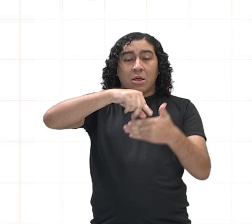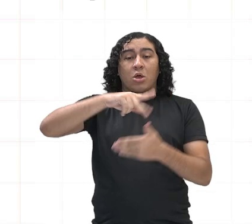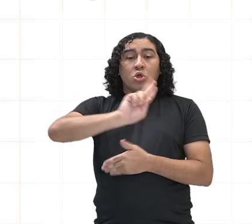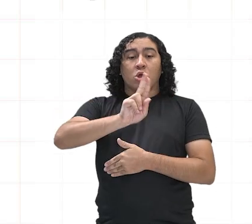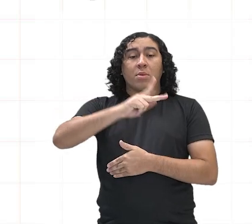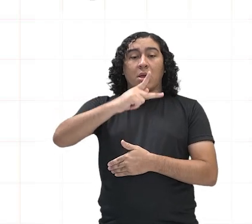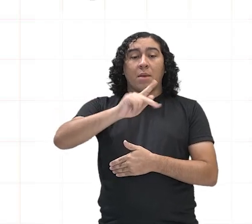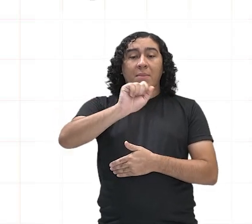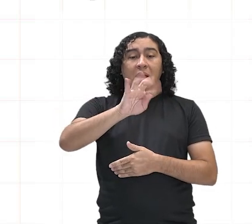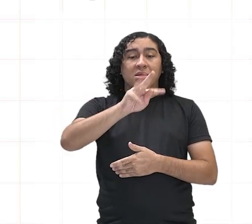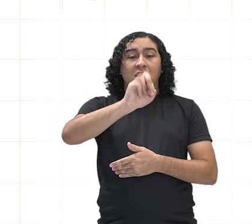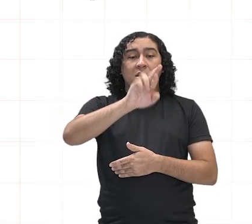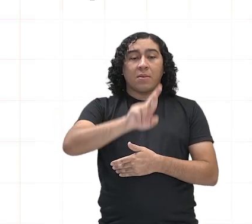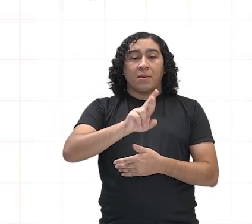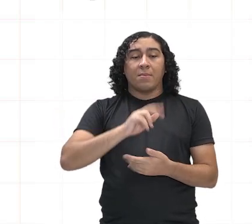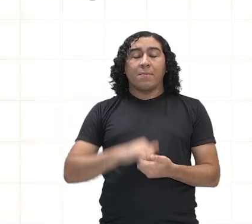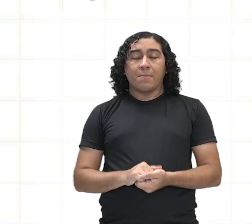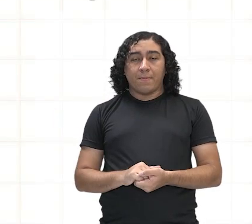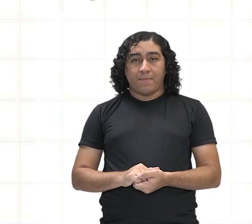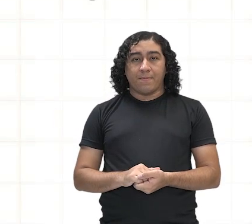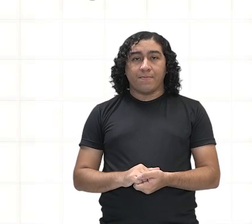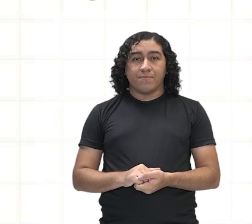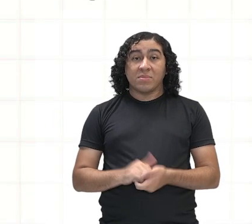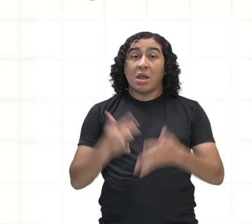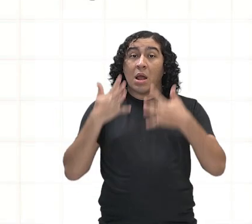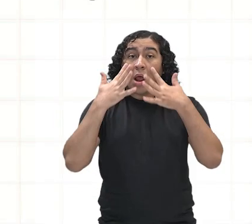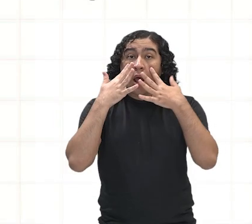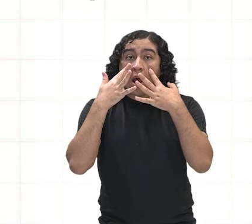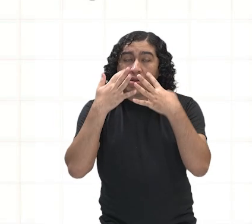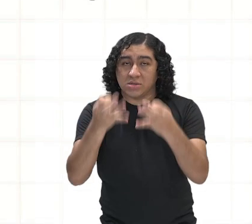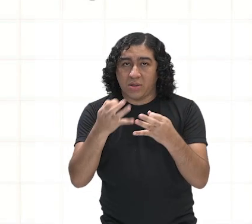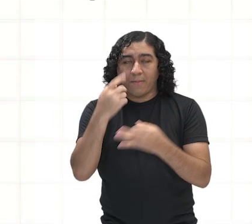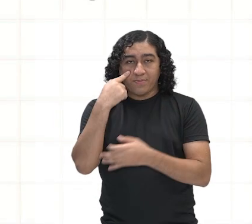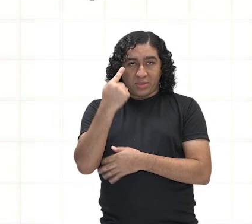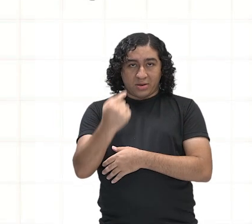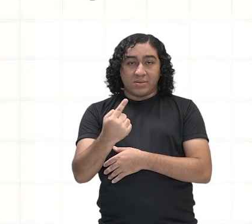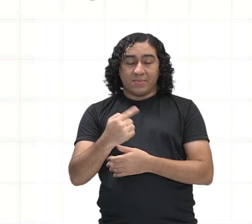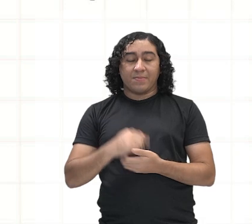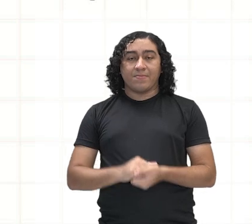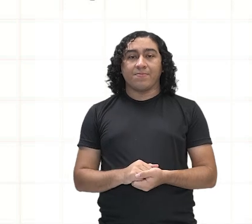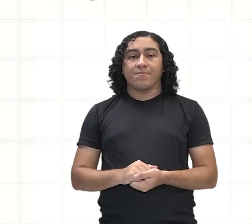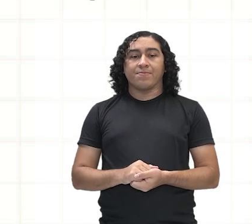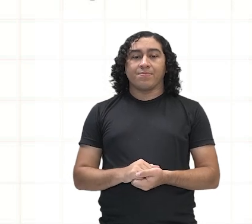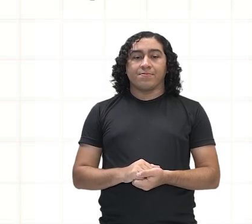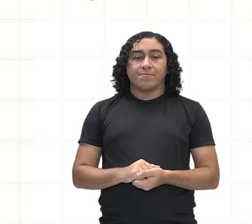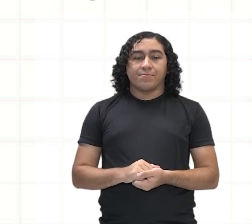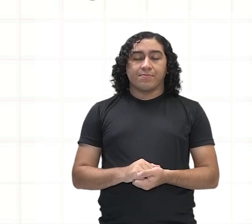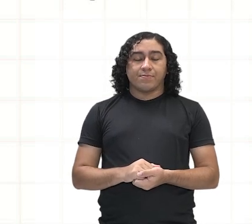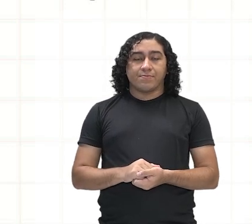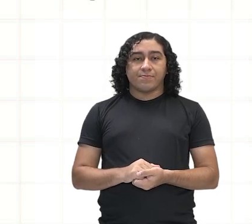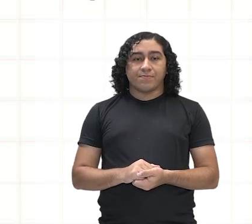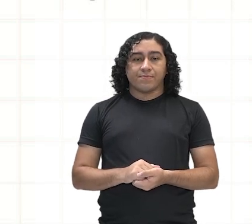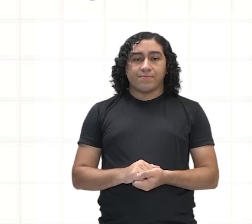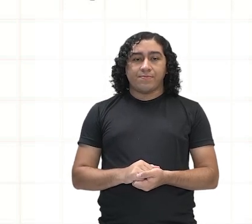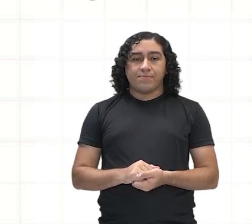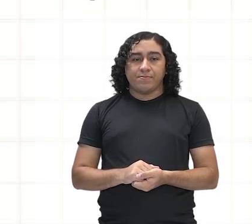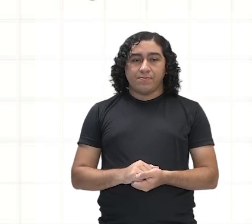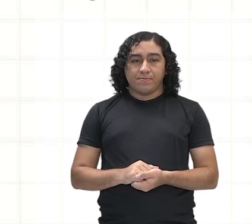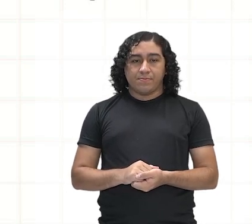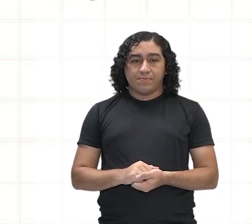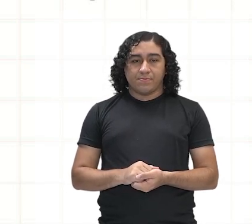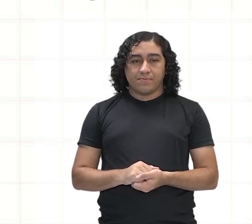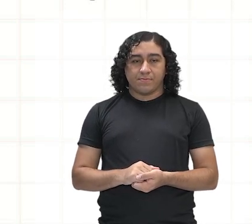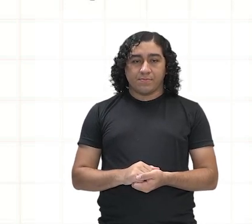tá? Então, presta atenção que essa parte aqui ela é bem interessante, tá? A gente tem, então, olha aí, é